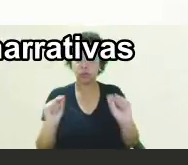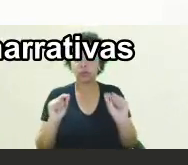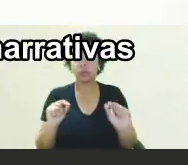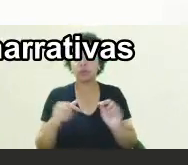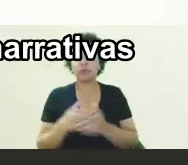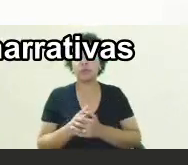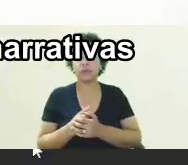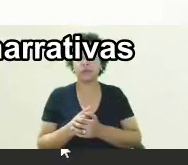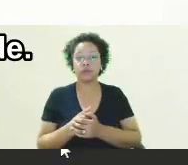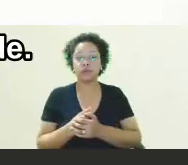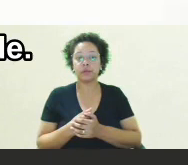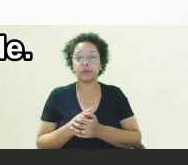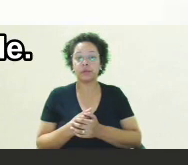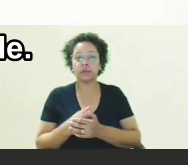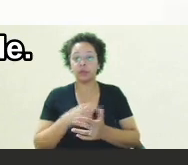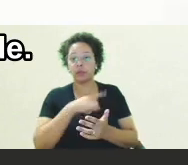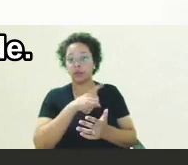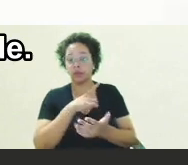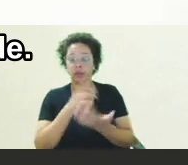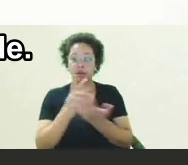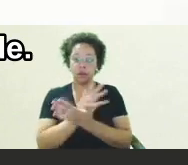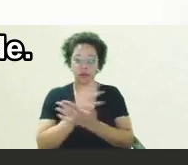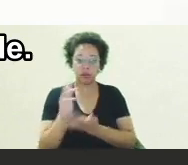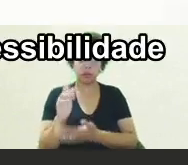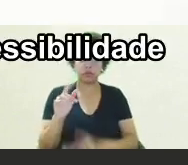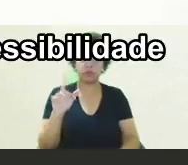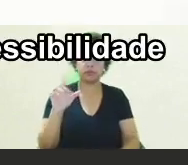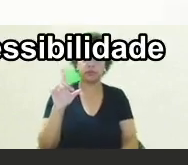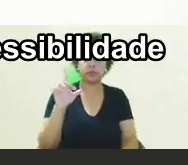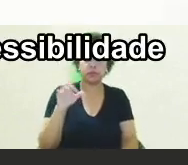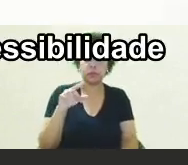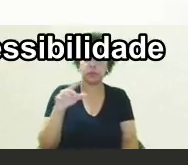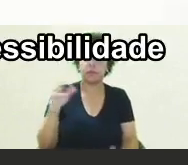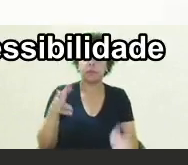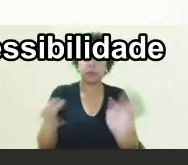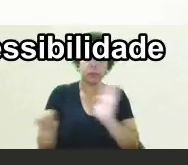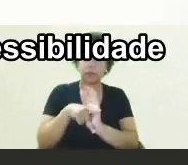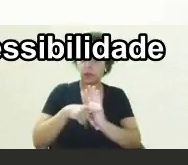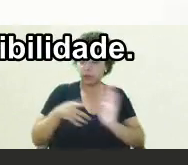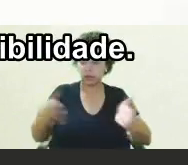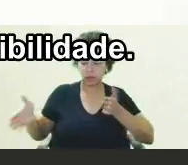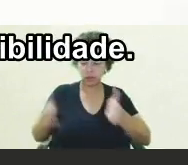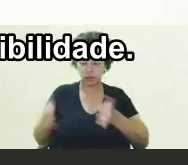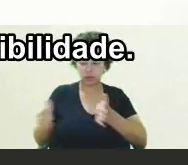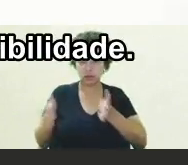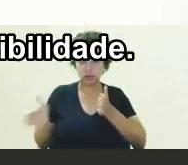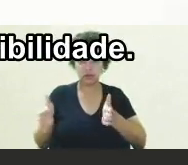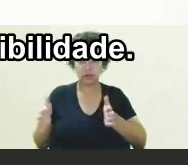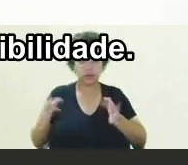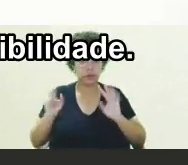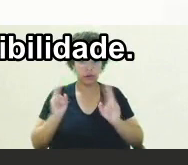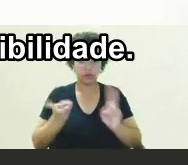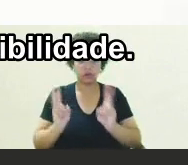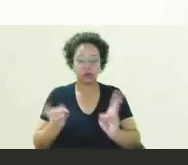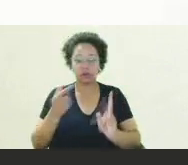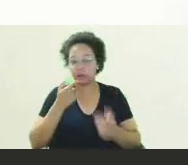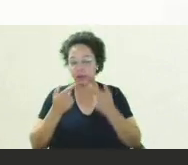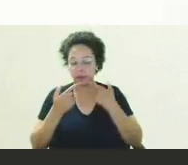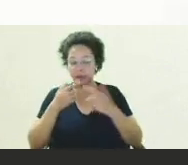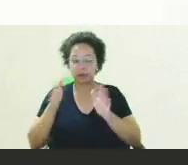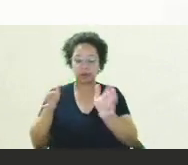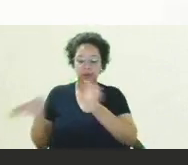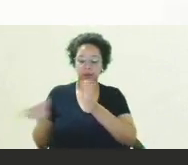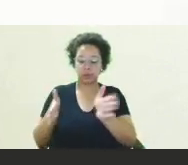designs, eu trouxe aqui algumas narrativas com relação à acessibilidade, tá, gente? Sempre aqui eu estou falando de acessibilidade digital, estamos na trilha de